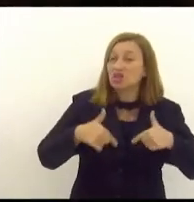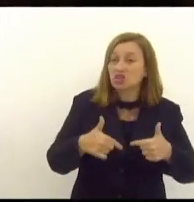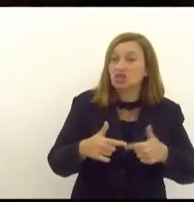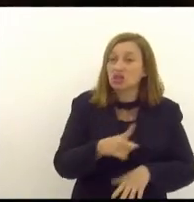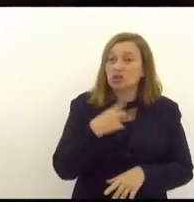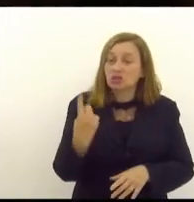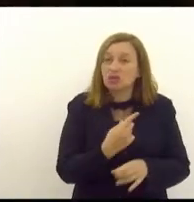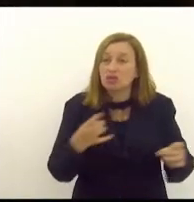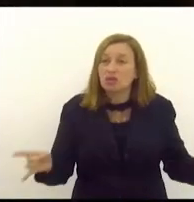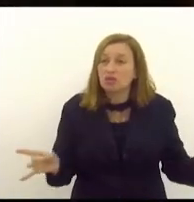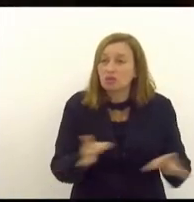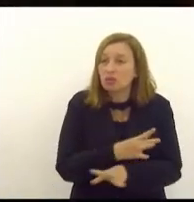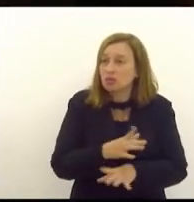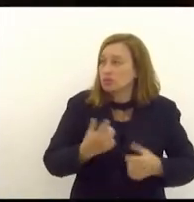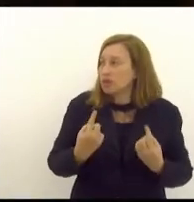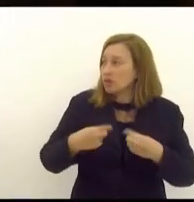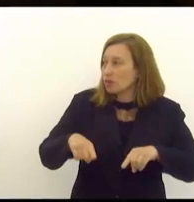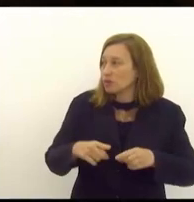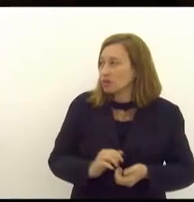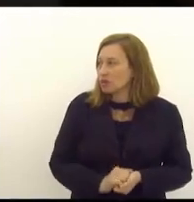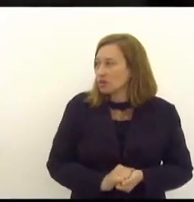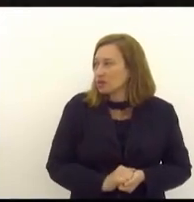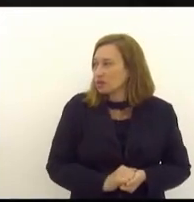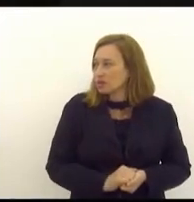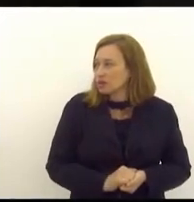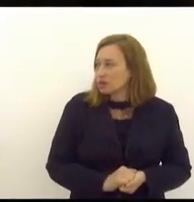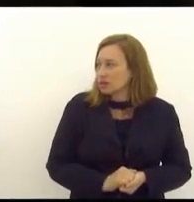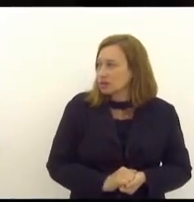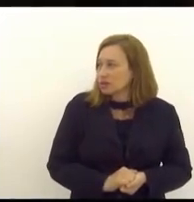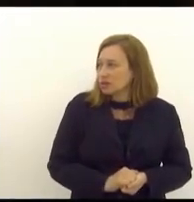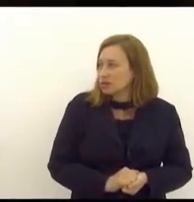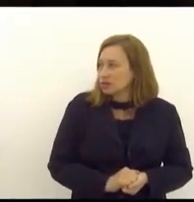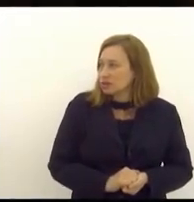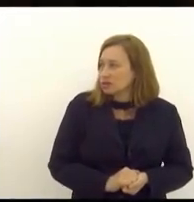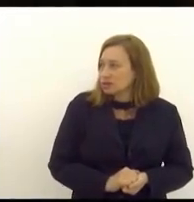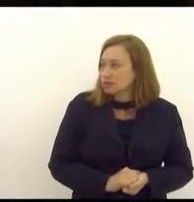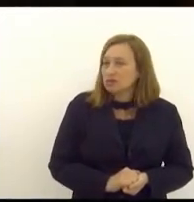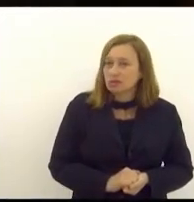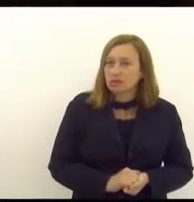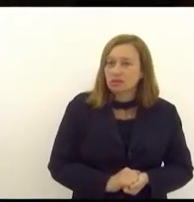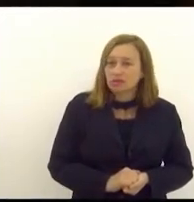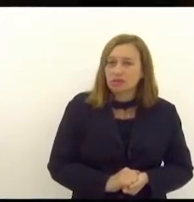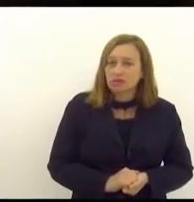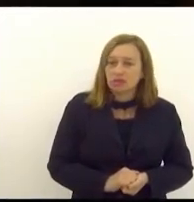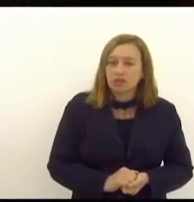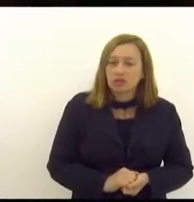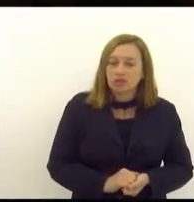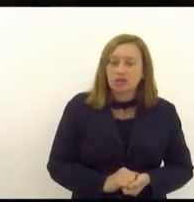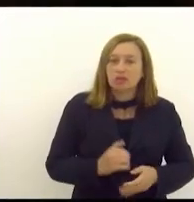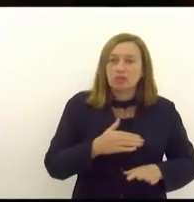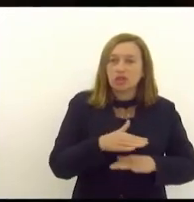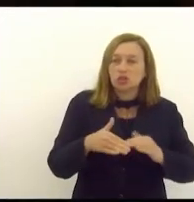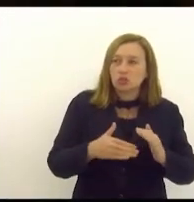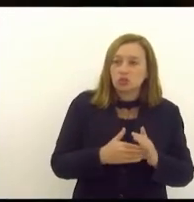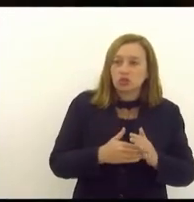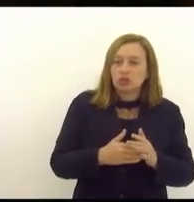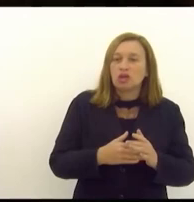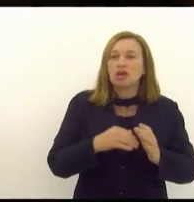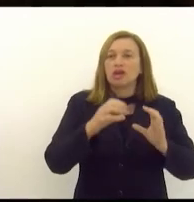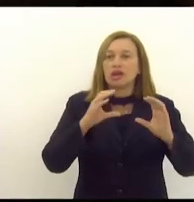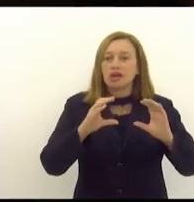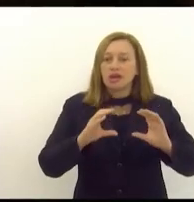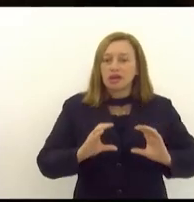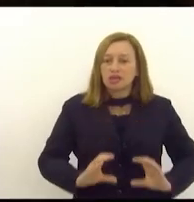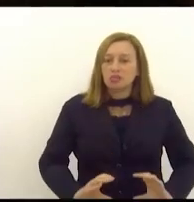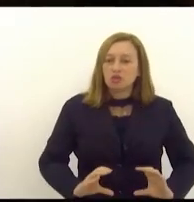estaremos prontos para combater e eu vou disponibilizar nesse momento para todo cidadão do Rio de